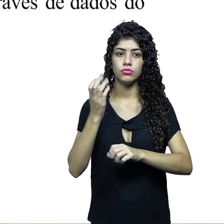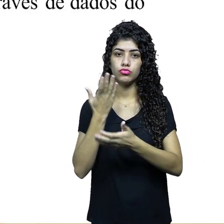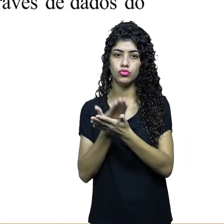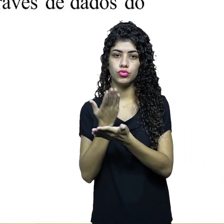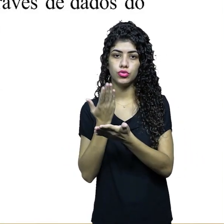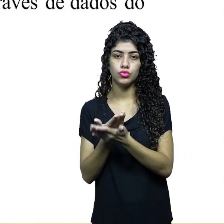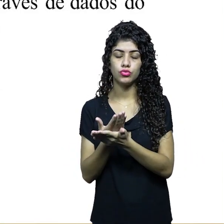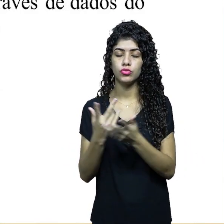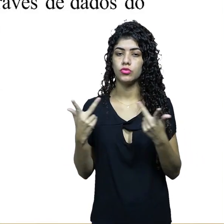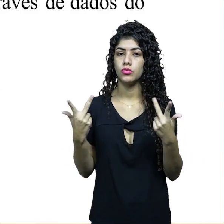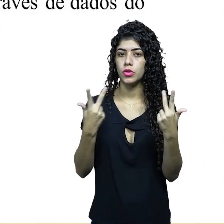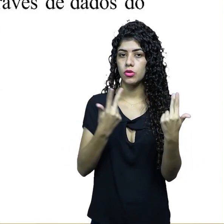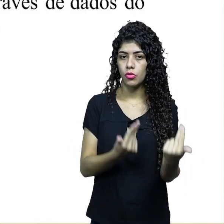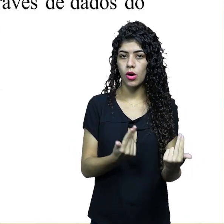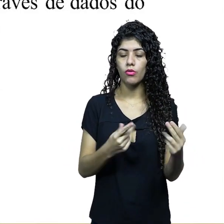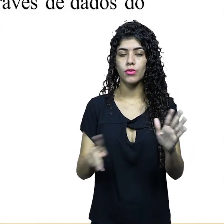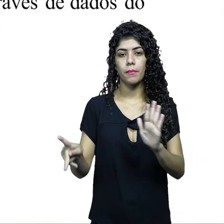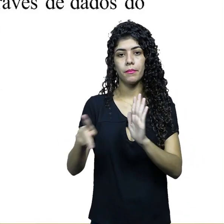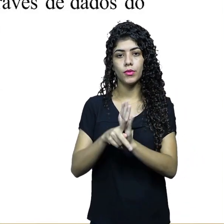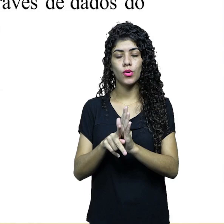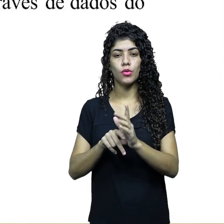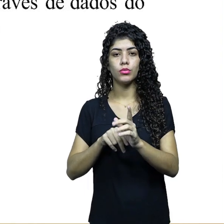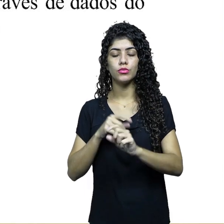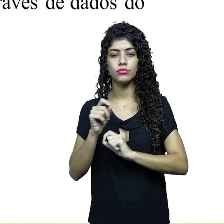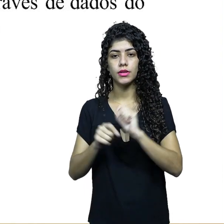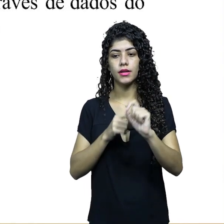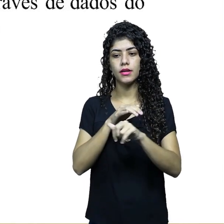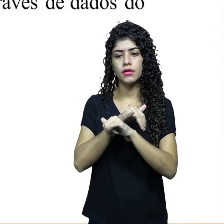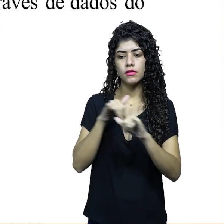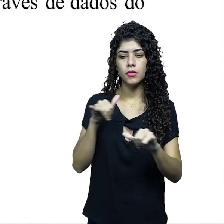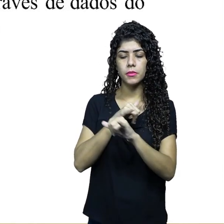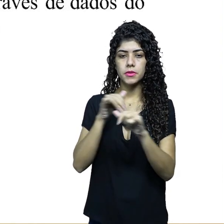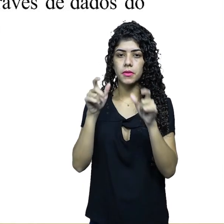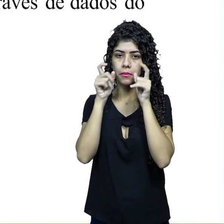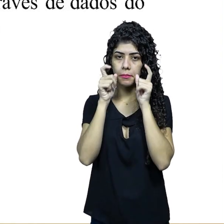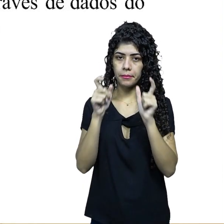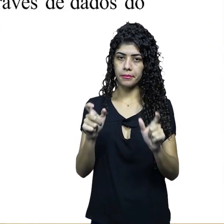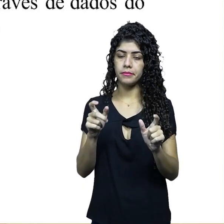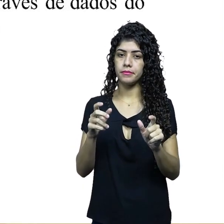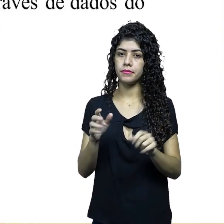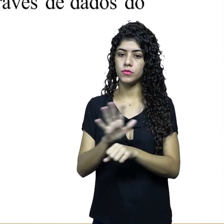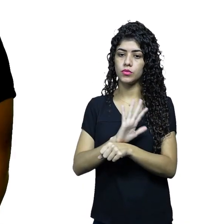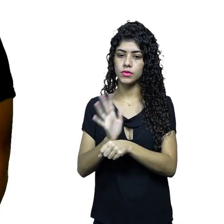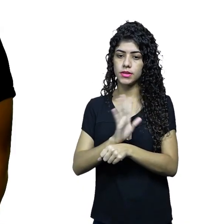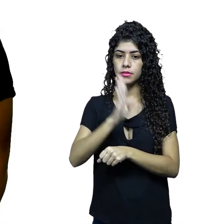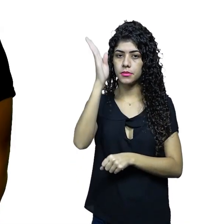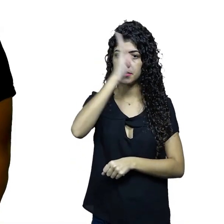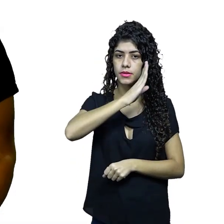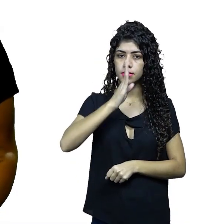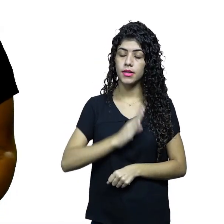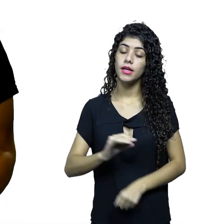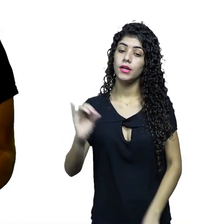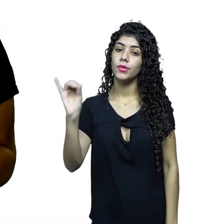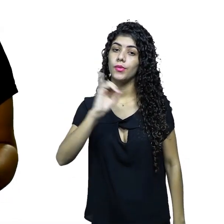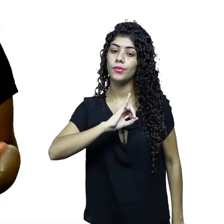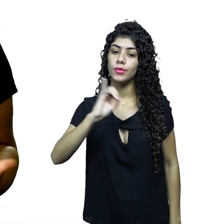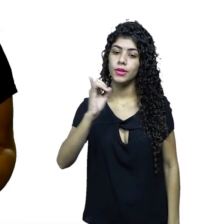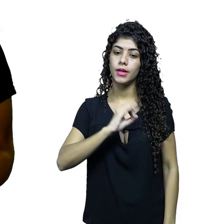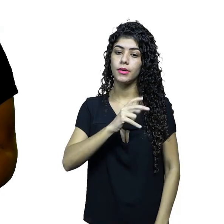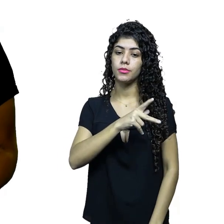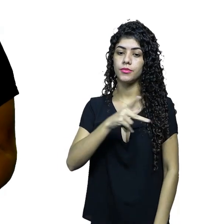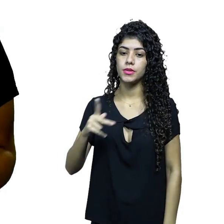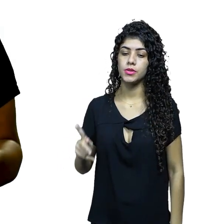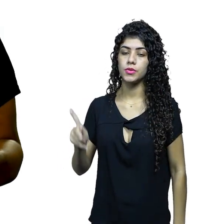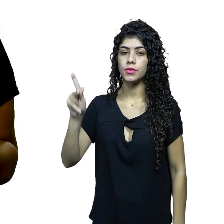estudo de obras similares, especialmente através de dados do Observatório do Cinema Brasileiro. Olá! A